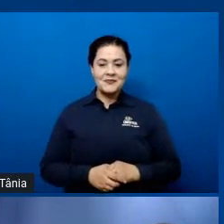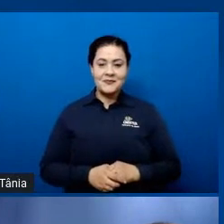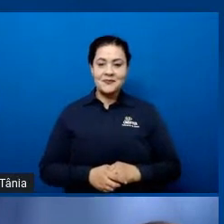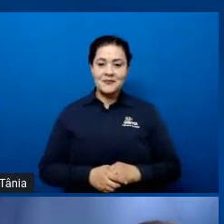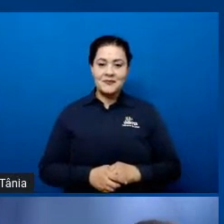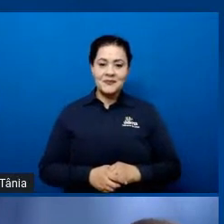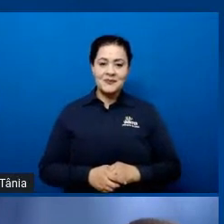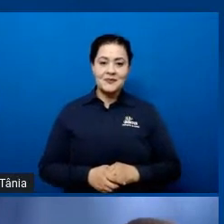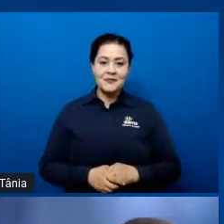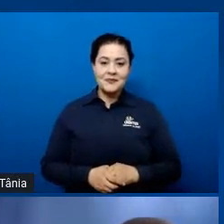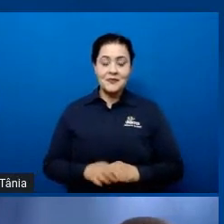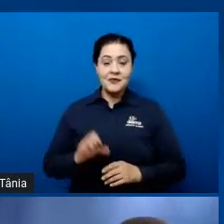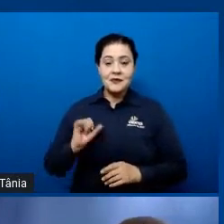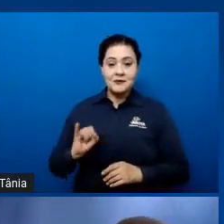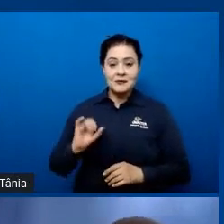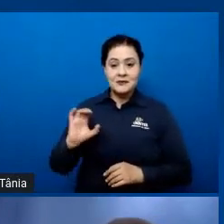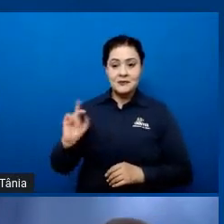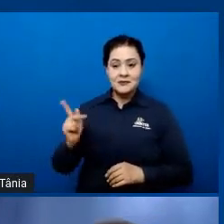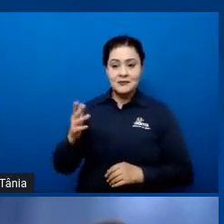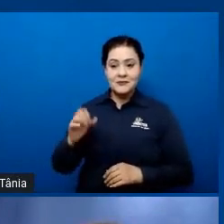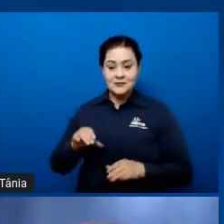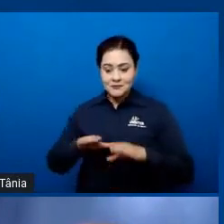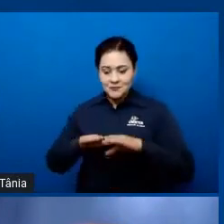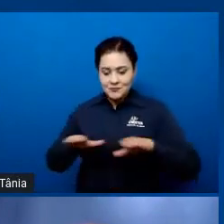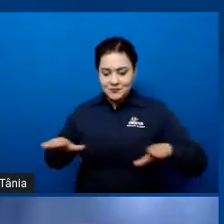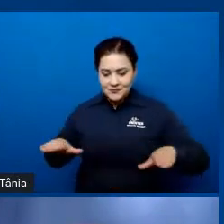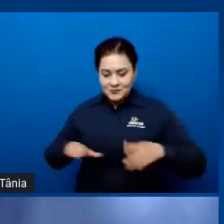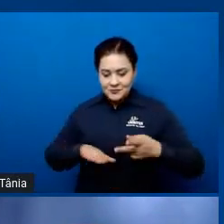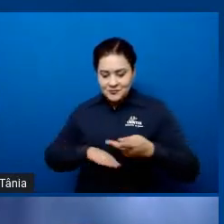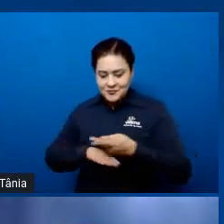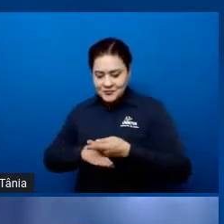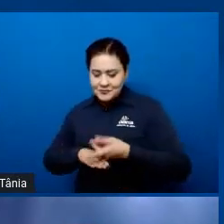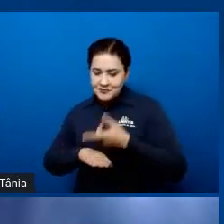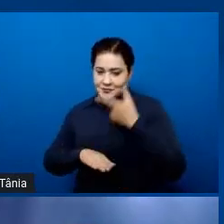E se você mapear o chão, você vai conseguir ver.